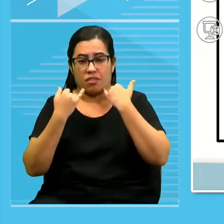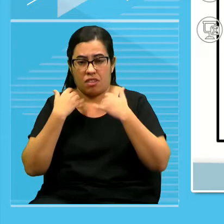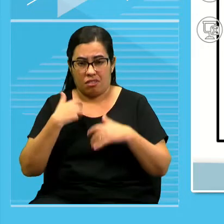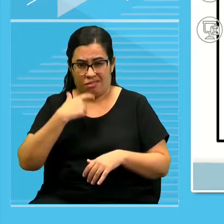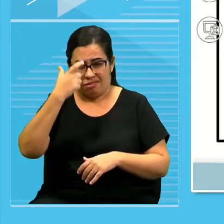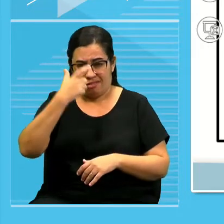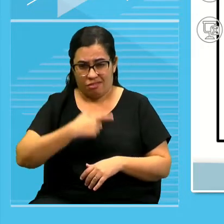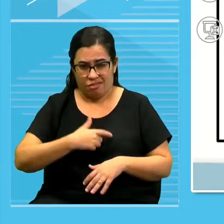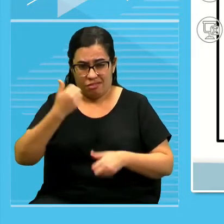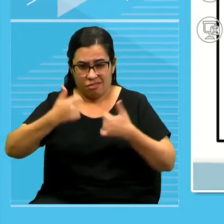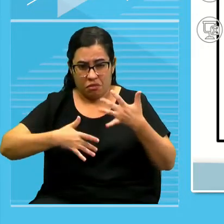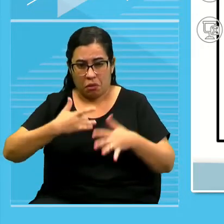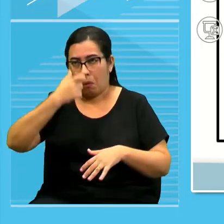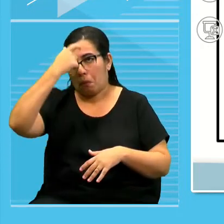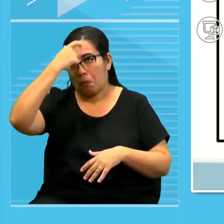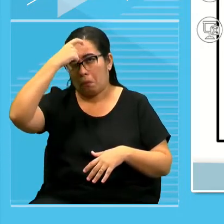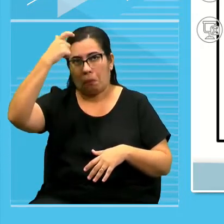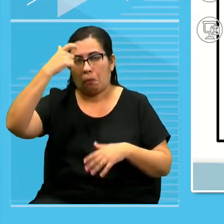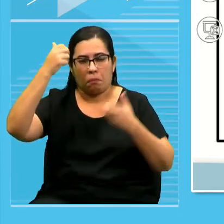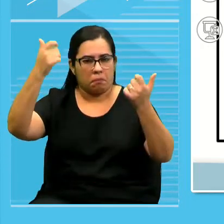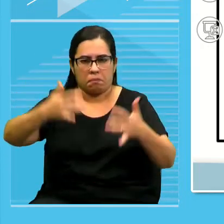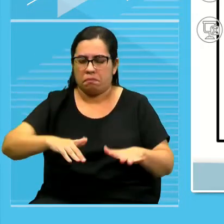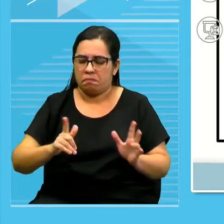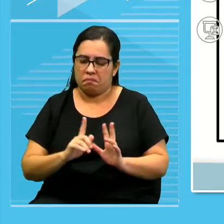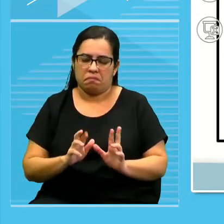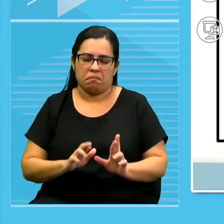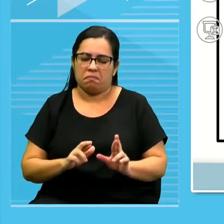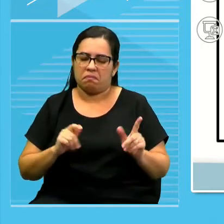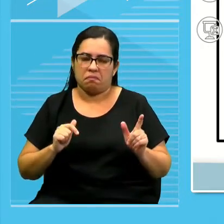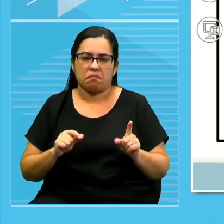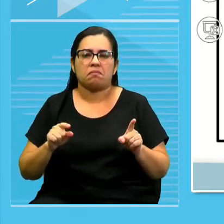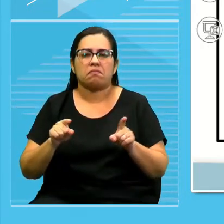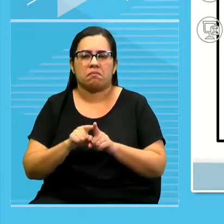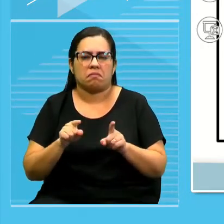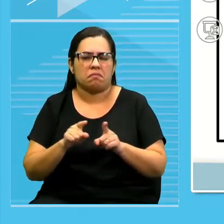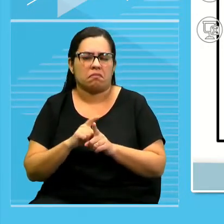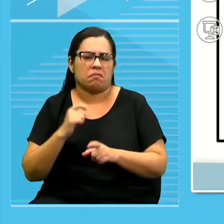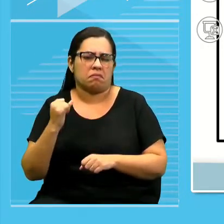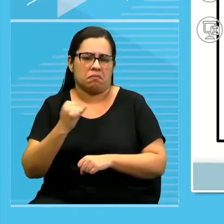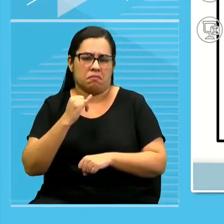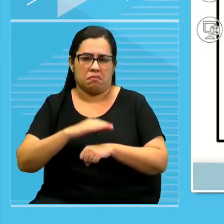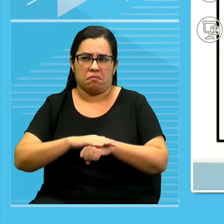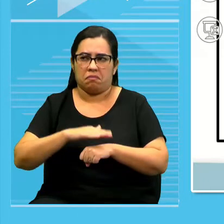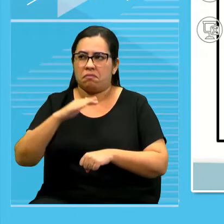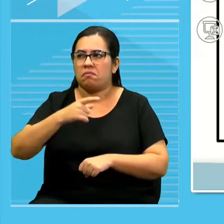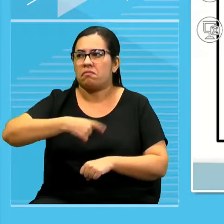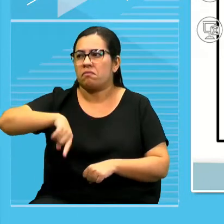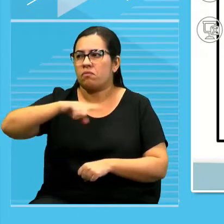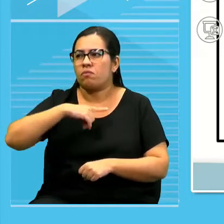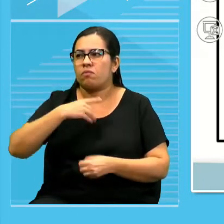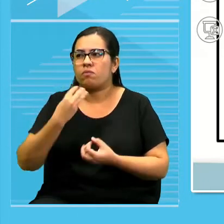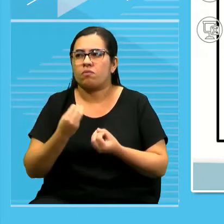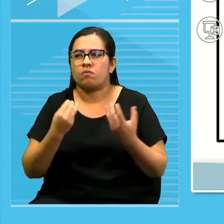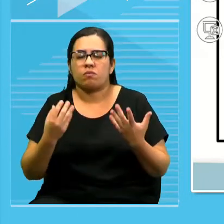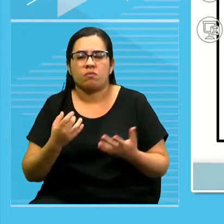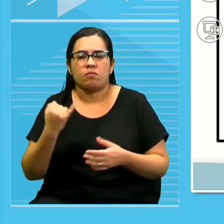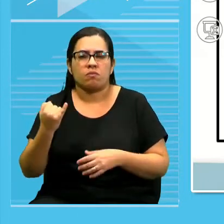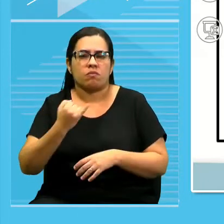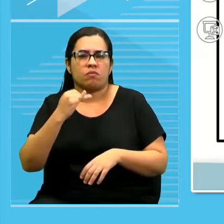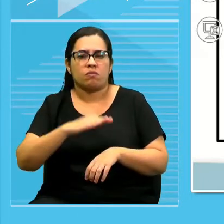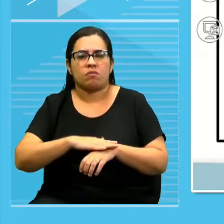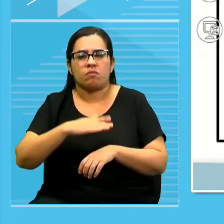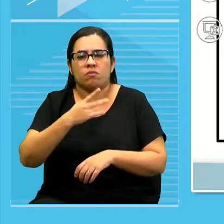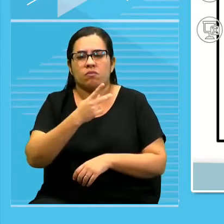que tô da minha cabeça não então isso aí também importante a gente entender como é fundamental